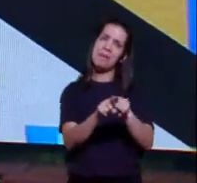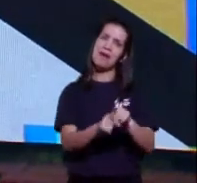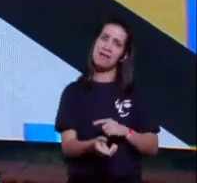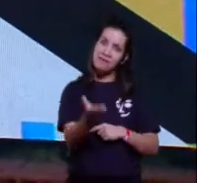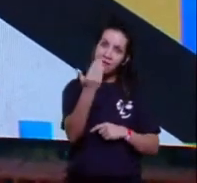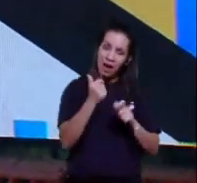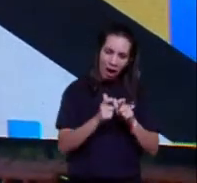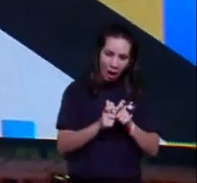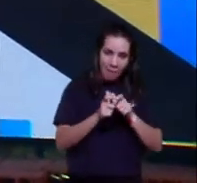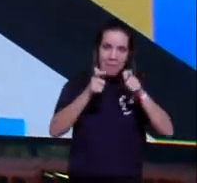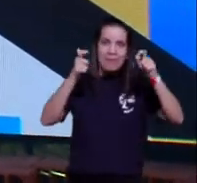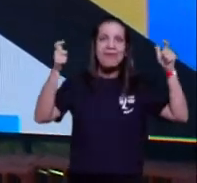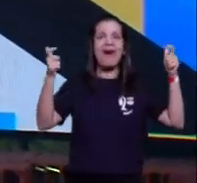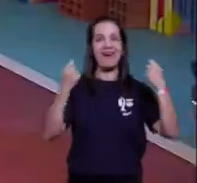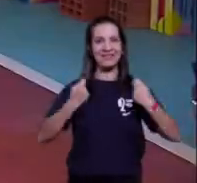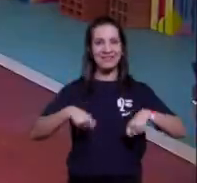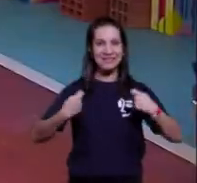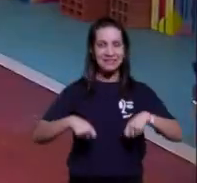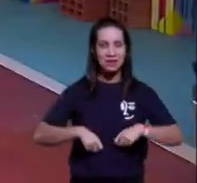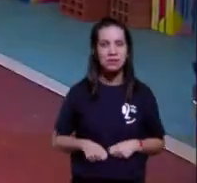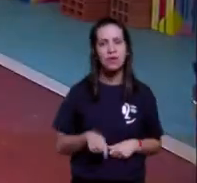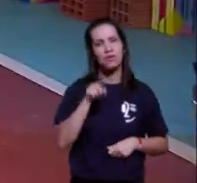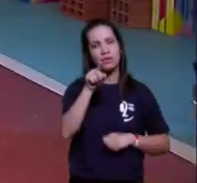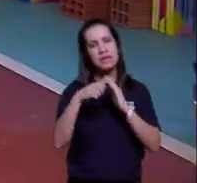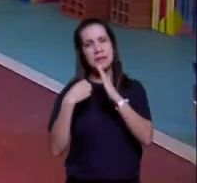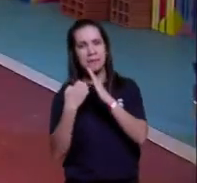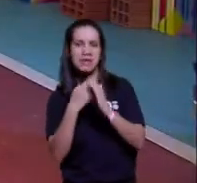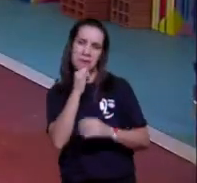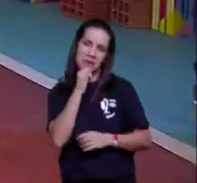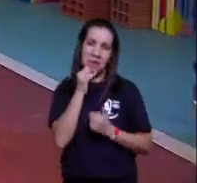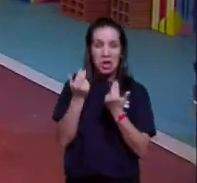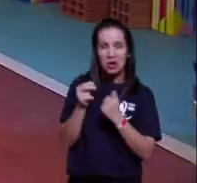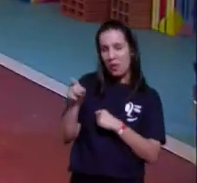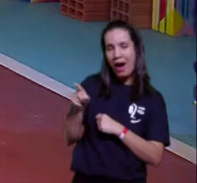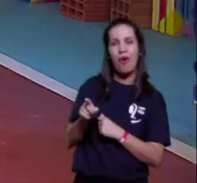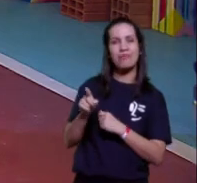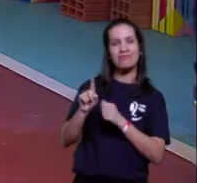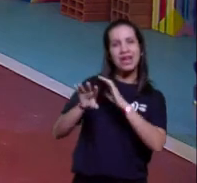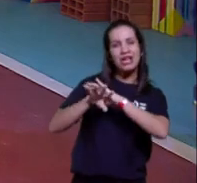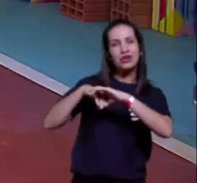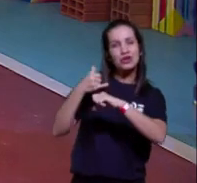exatamente. Ampliar o negócio. Você que tem uma empresa, tipo Porta dos Fundos, por exemplo.